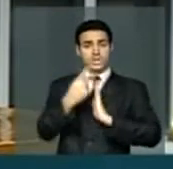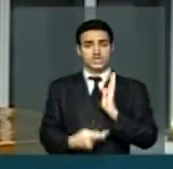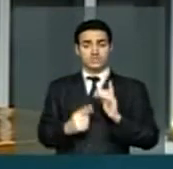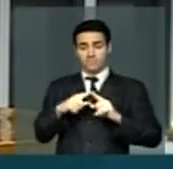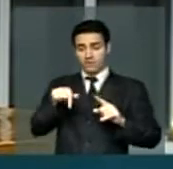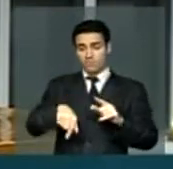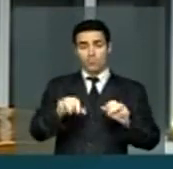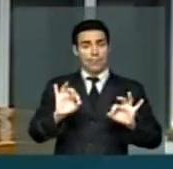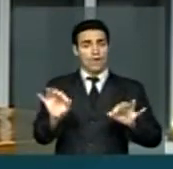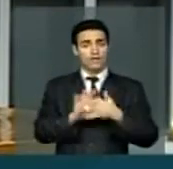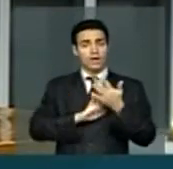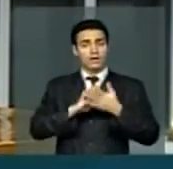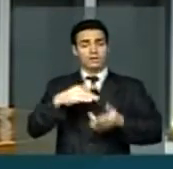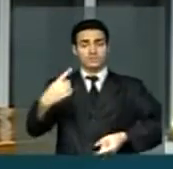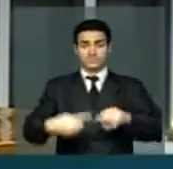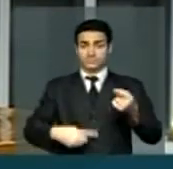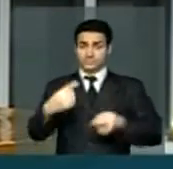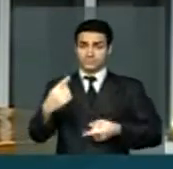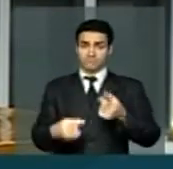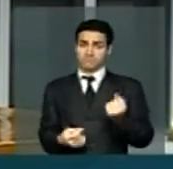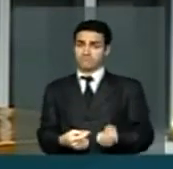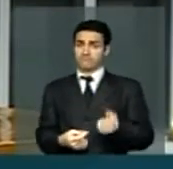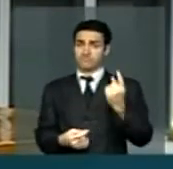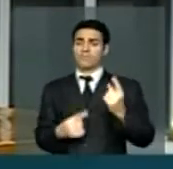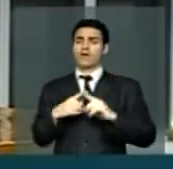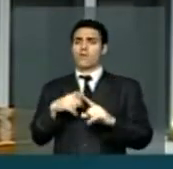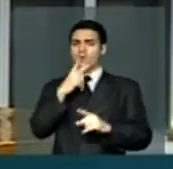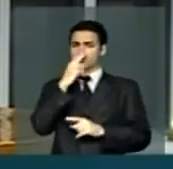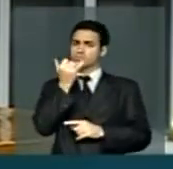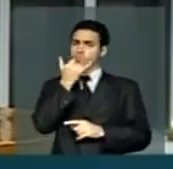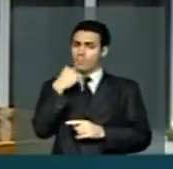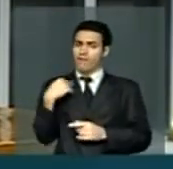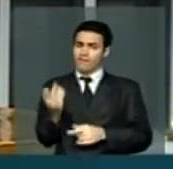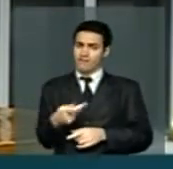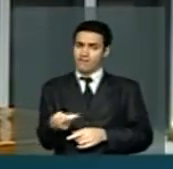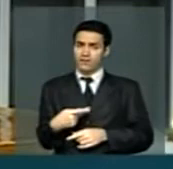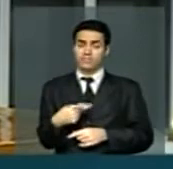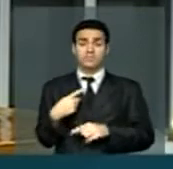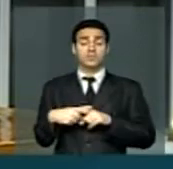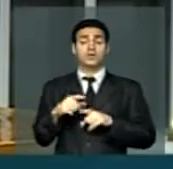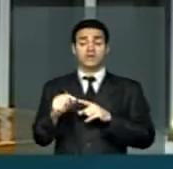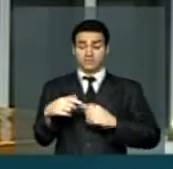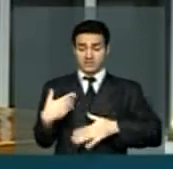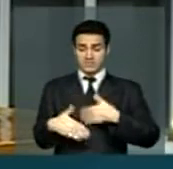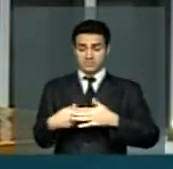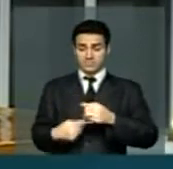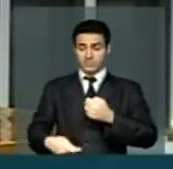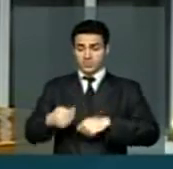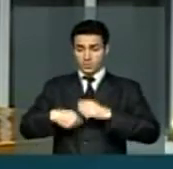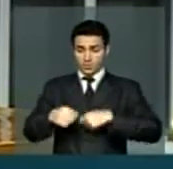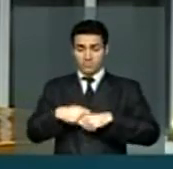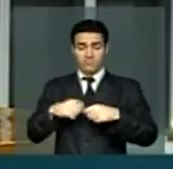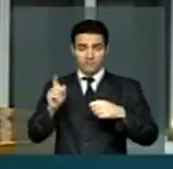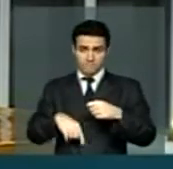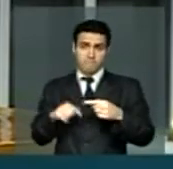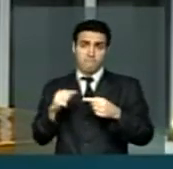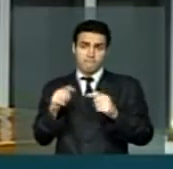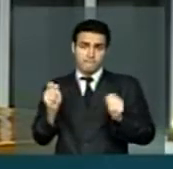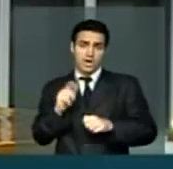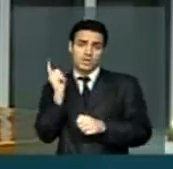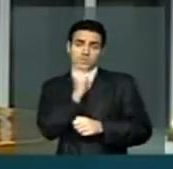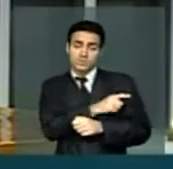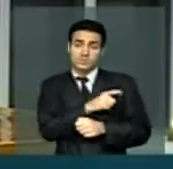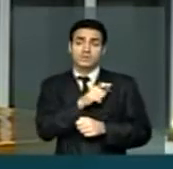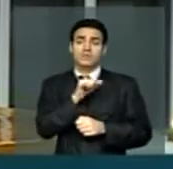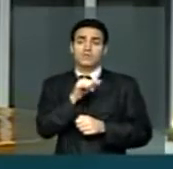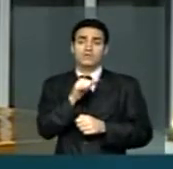própria cidade. Até porque penso que é extremamente equivocada a concepção de que desenvolvimento econômico pode ser efetivado de